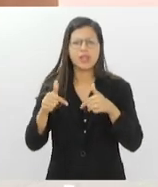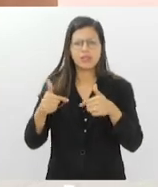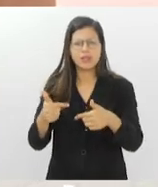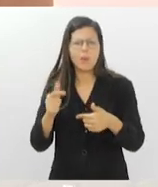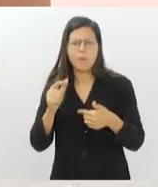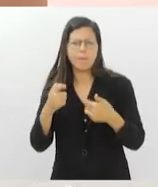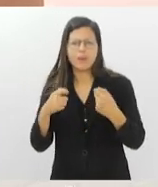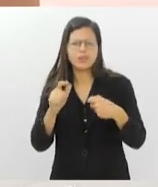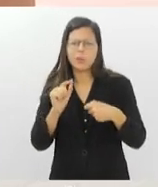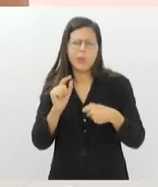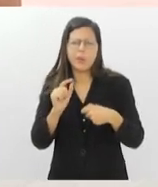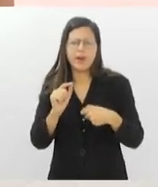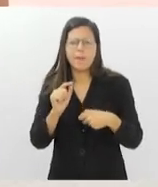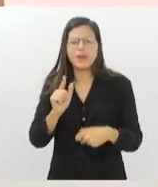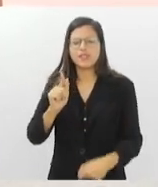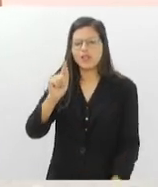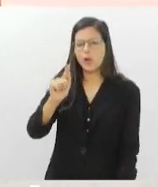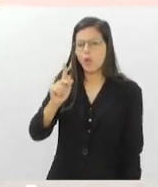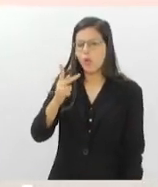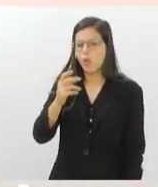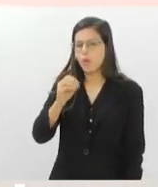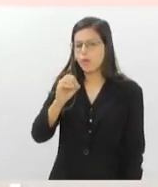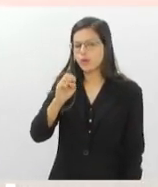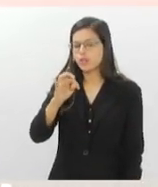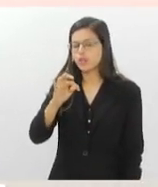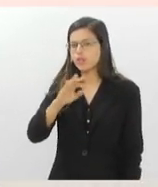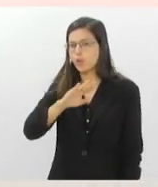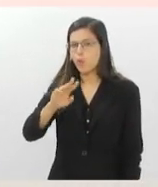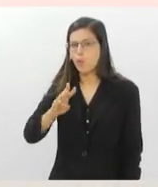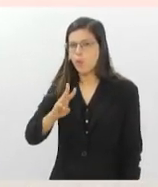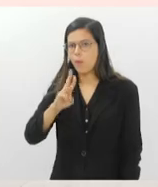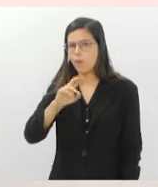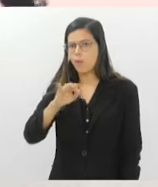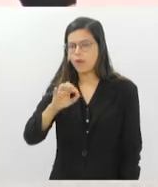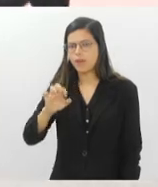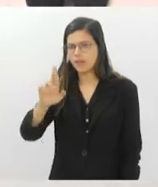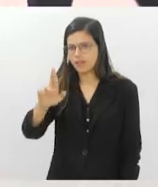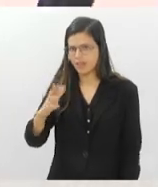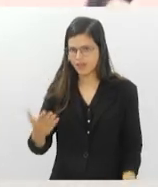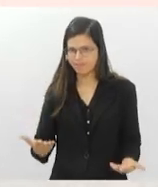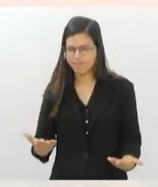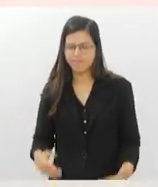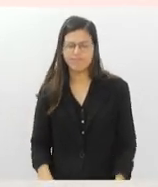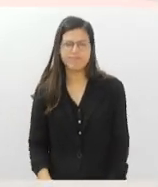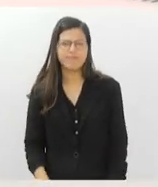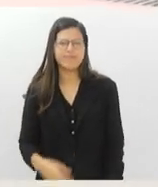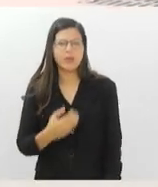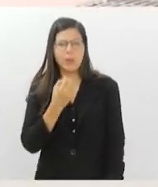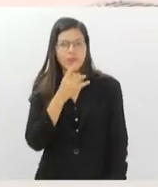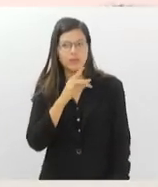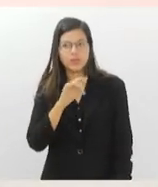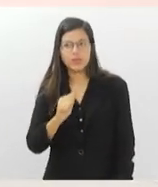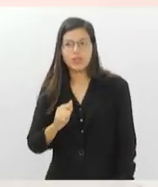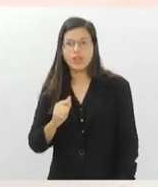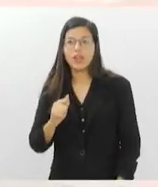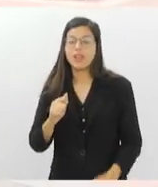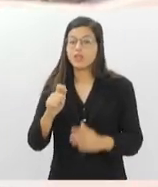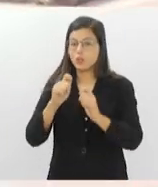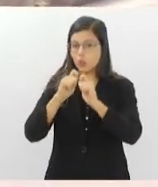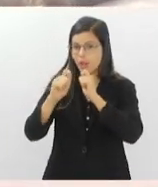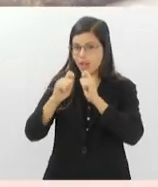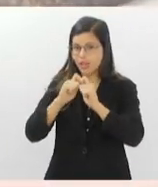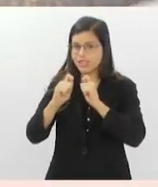ser um ghostwriter. Ser jornalista é um diferencial também, bom dia. Bom dia. Olha, ser jornalista ajuda muito,